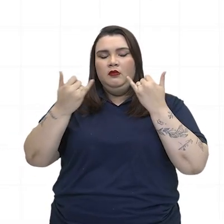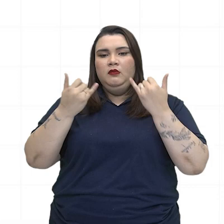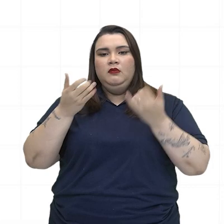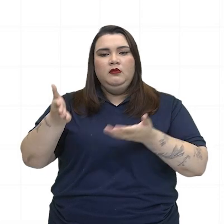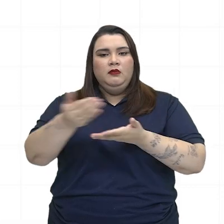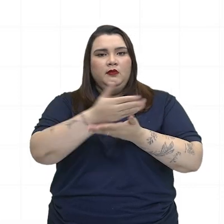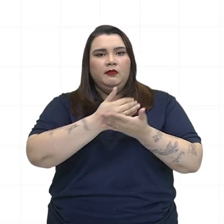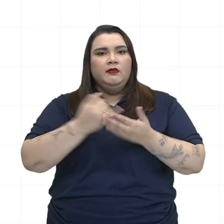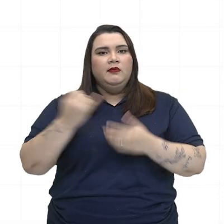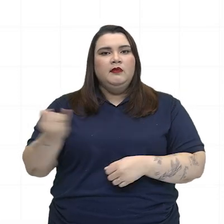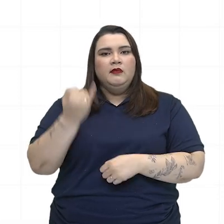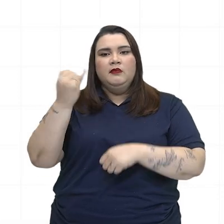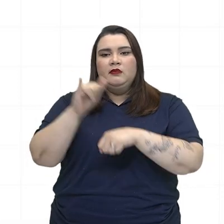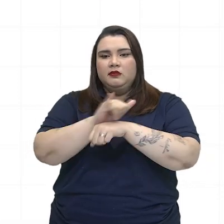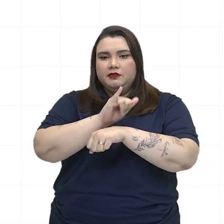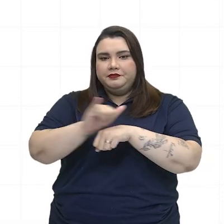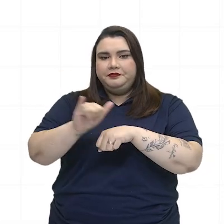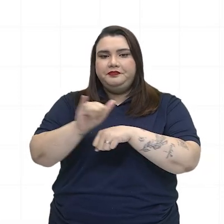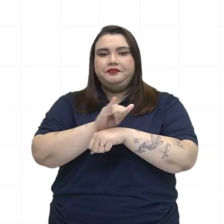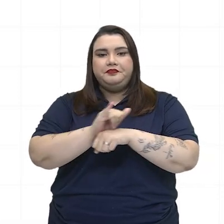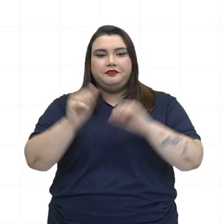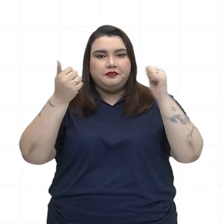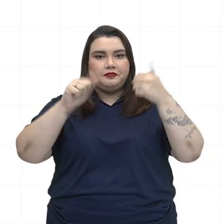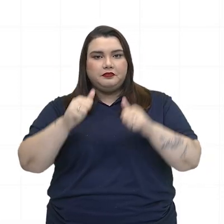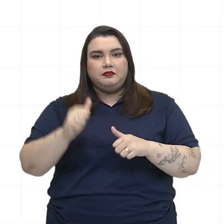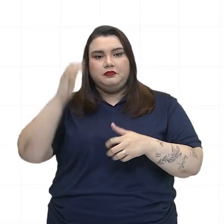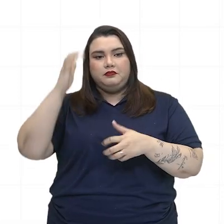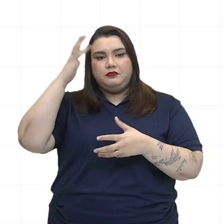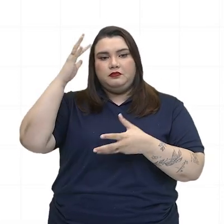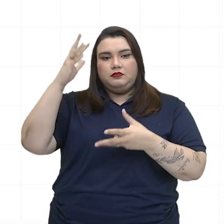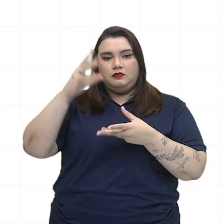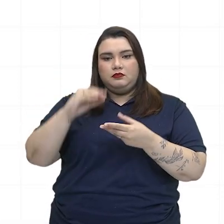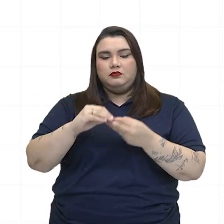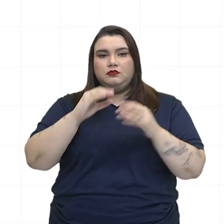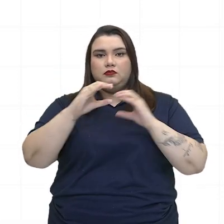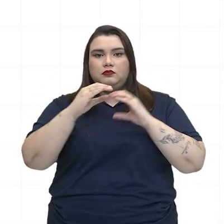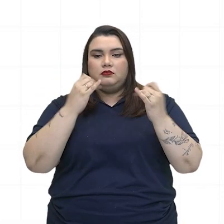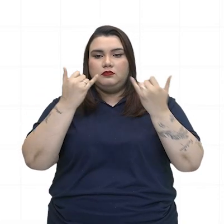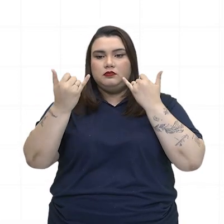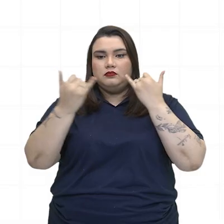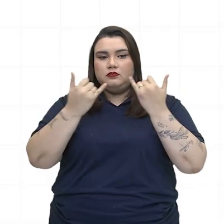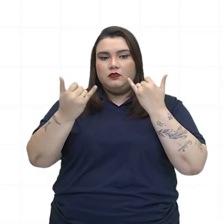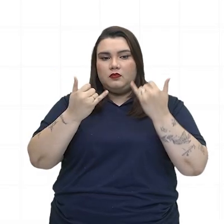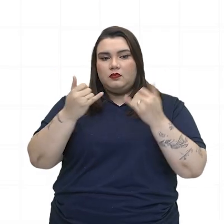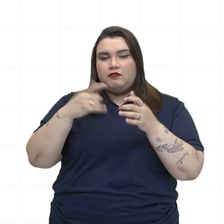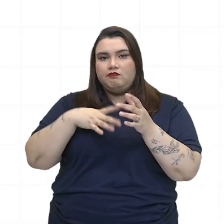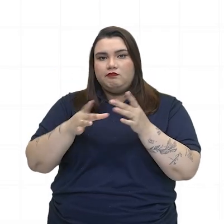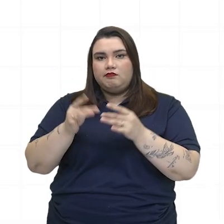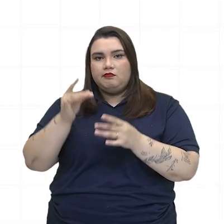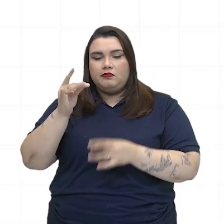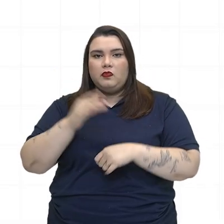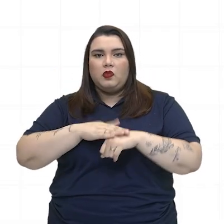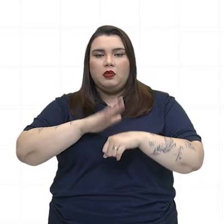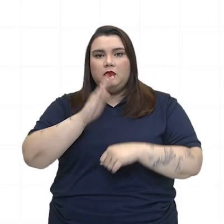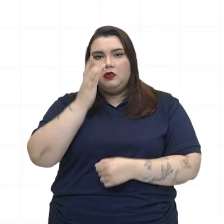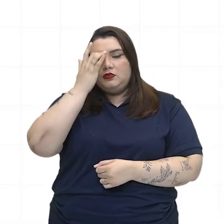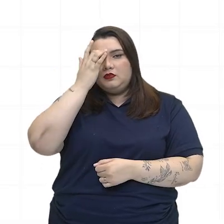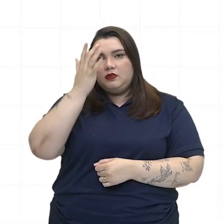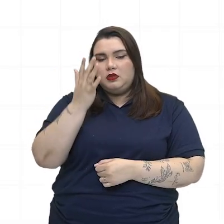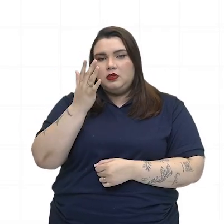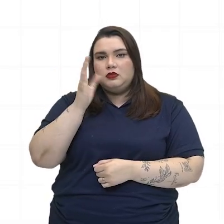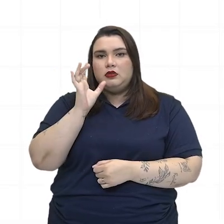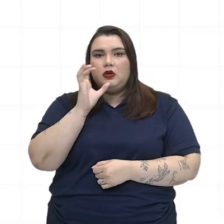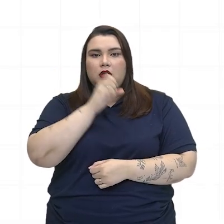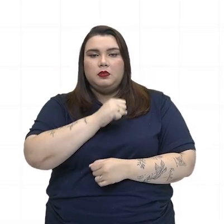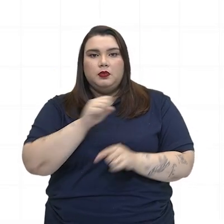dados, porque facilitam a interpretação, a análise e a comunicação de informações complexas de maneira acessível